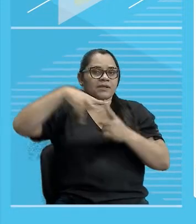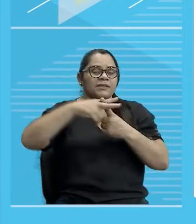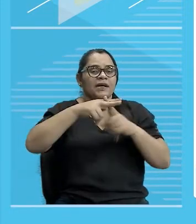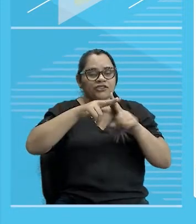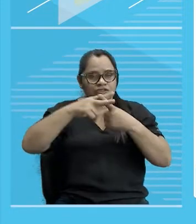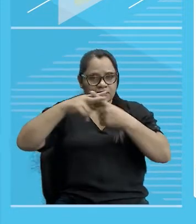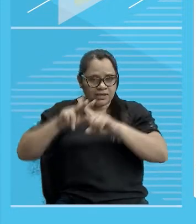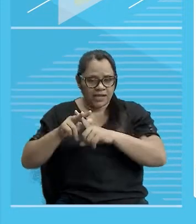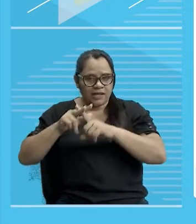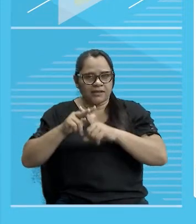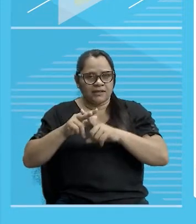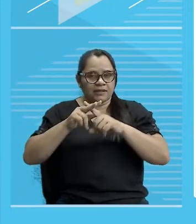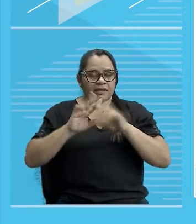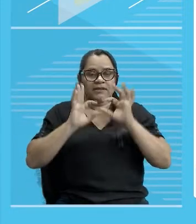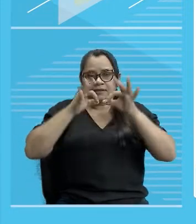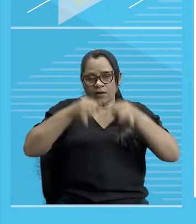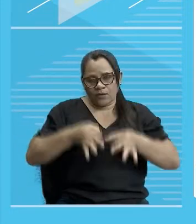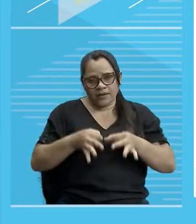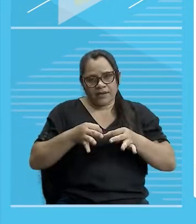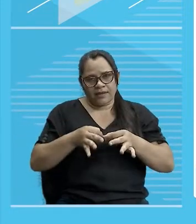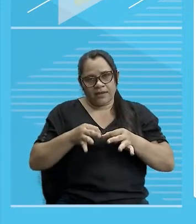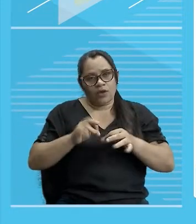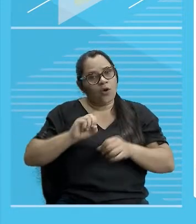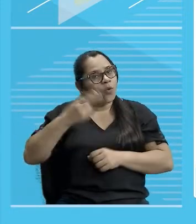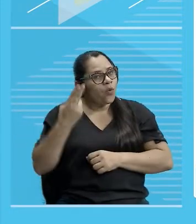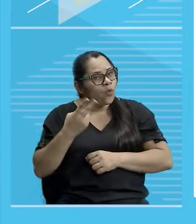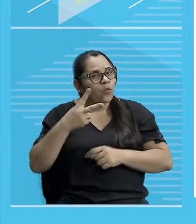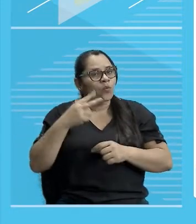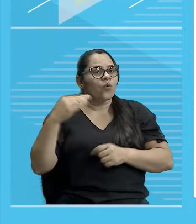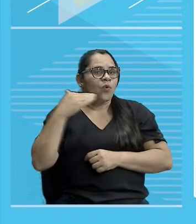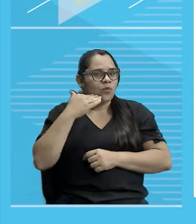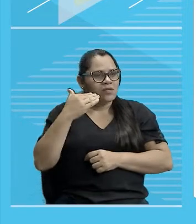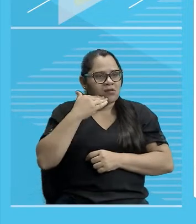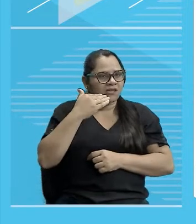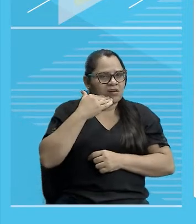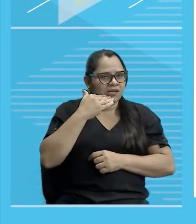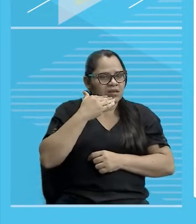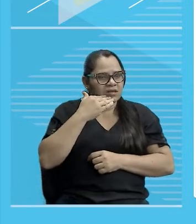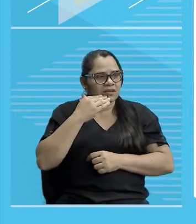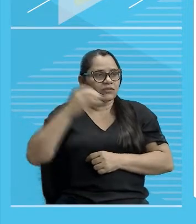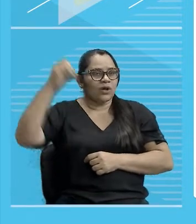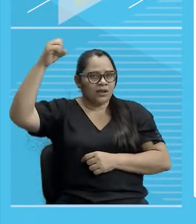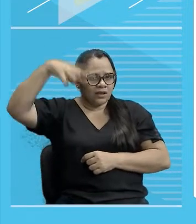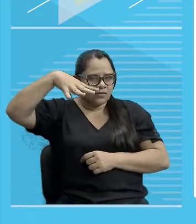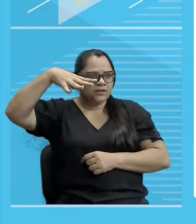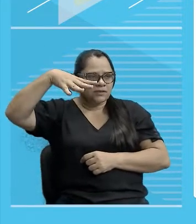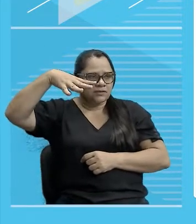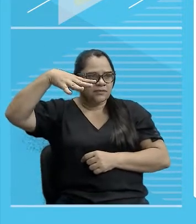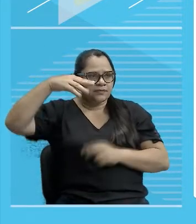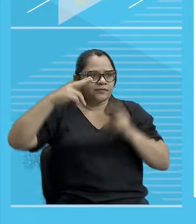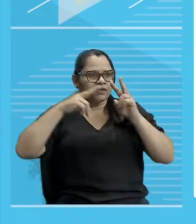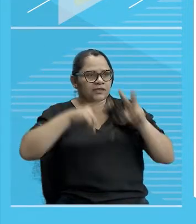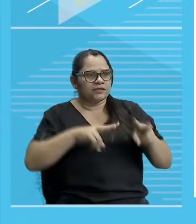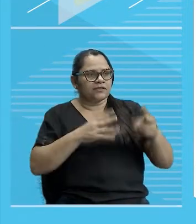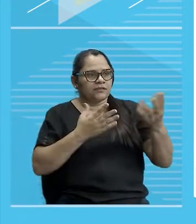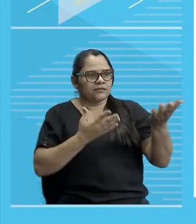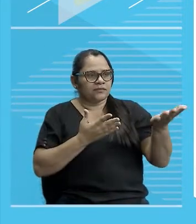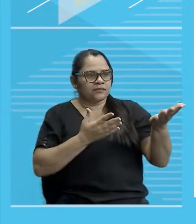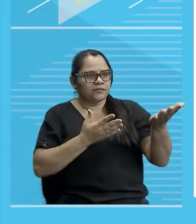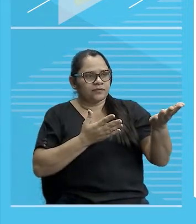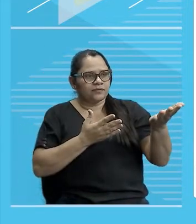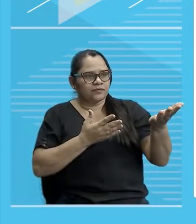ela acendeu não lâmpada ajustada não acendeu não